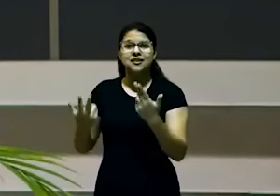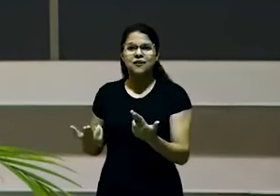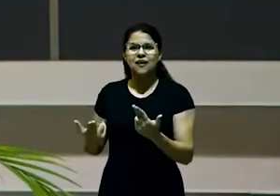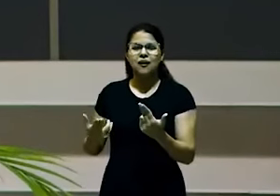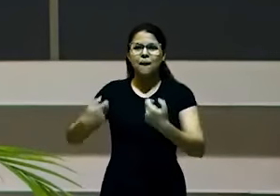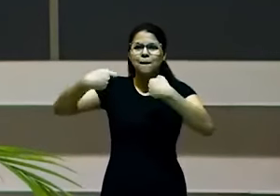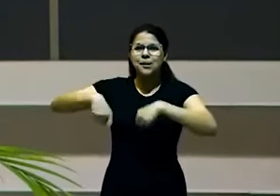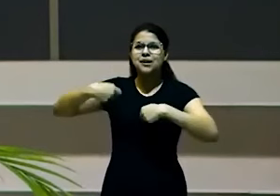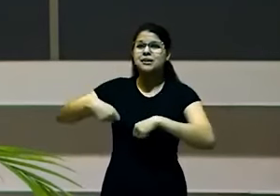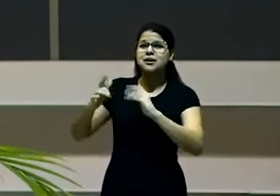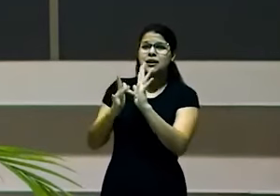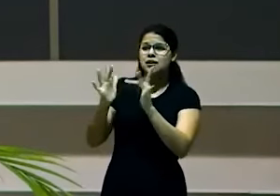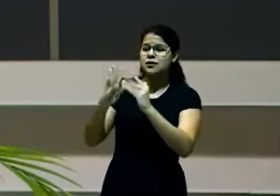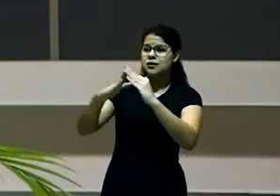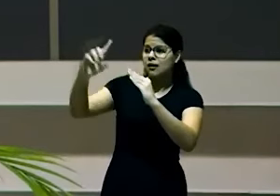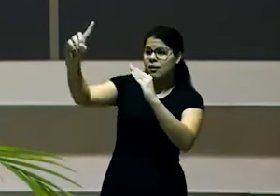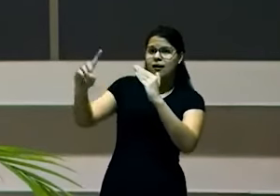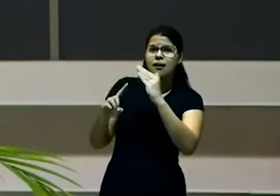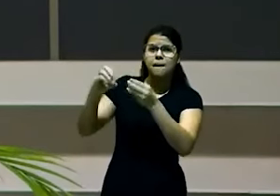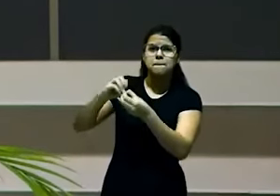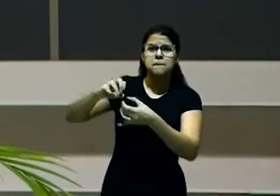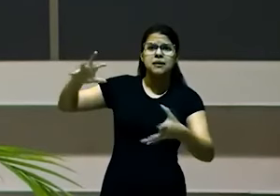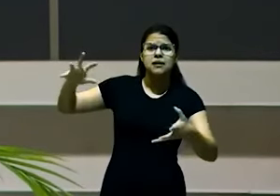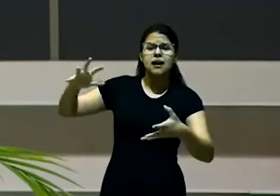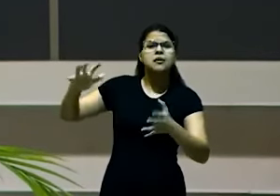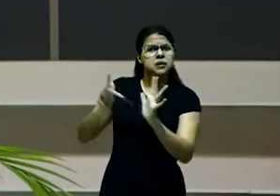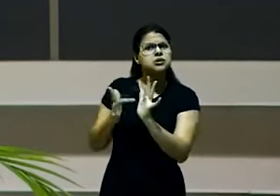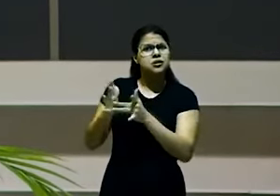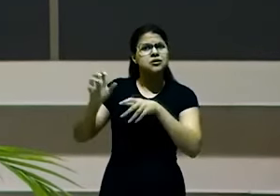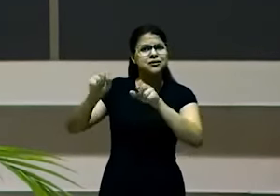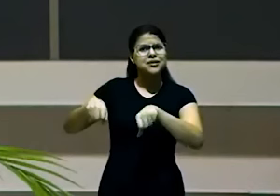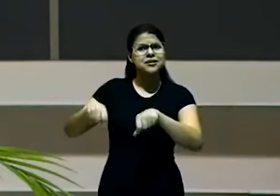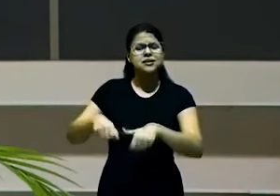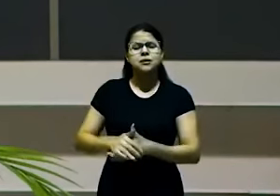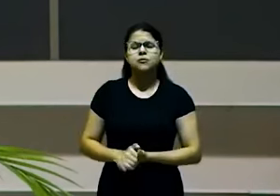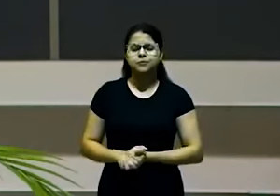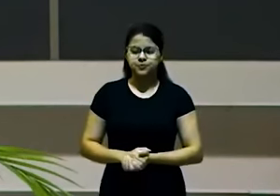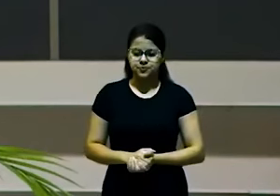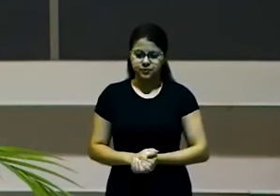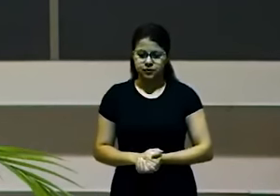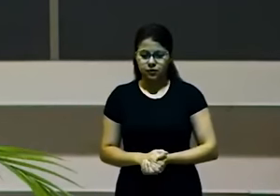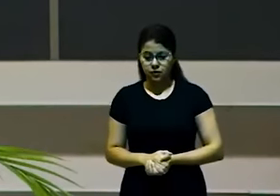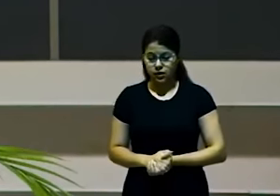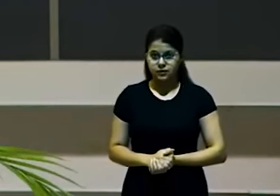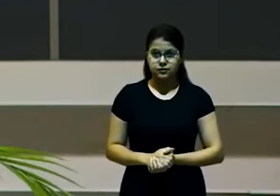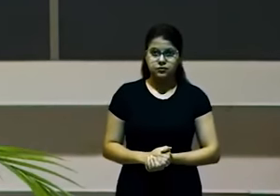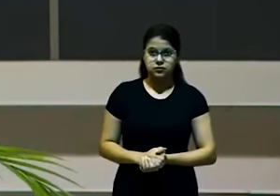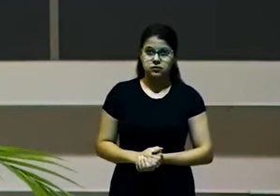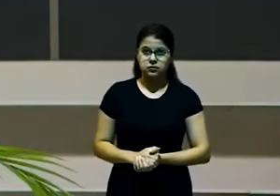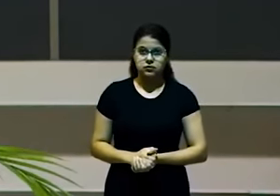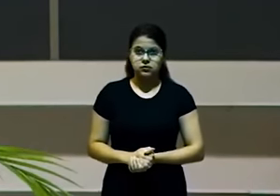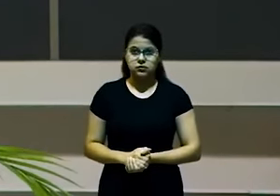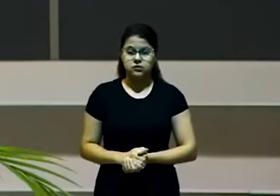dentro da nossa casa e ele fez um dia Jesus estava orando a Bíblia diz que Pedro e os